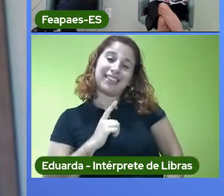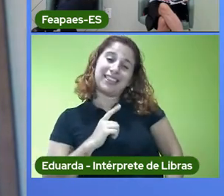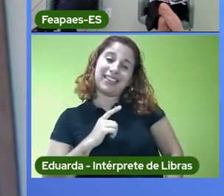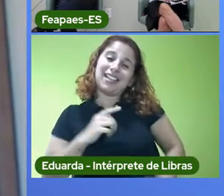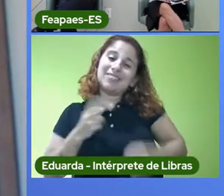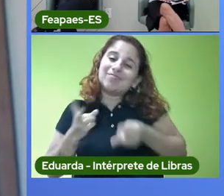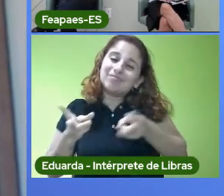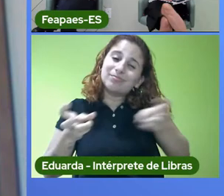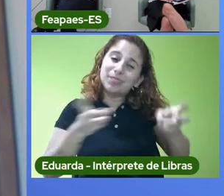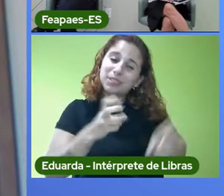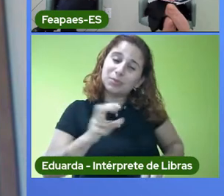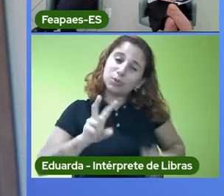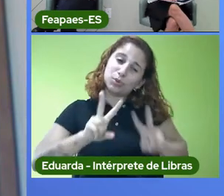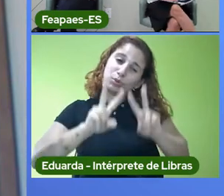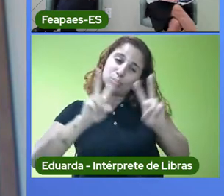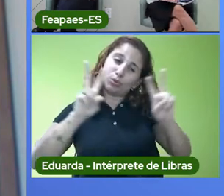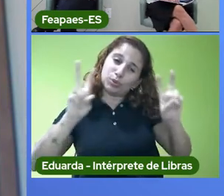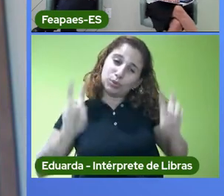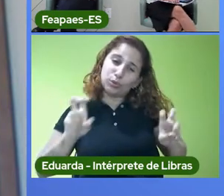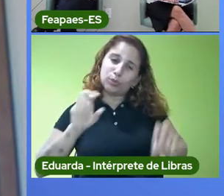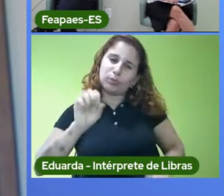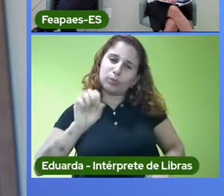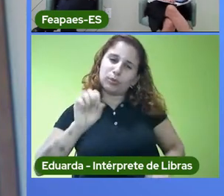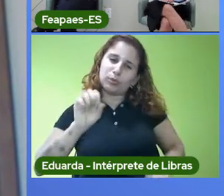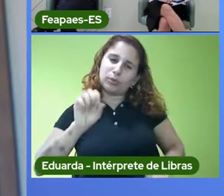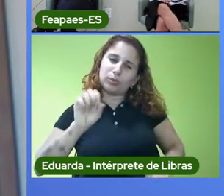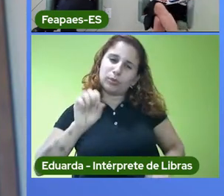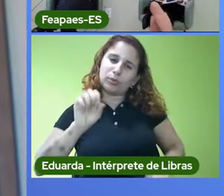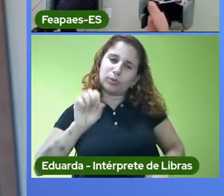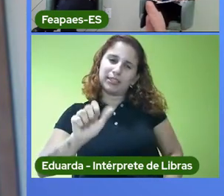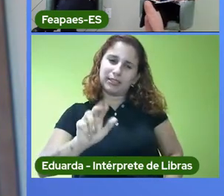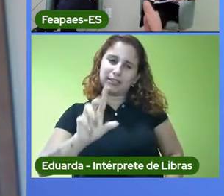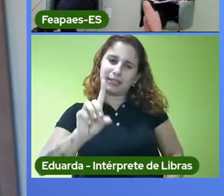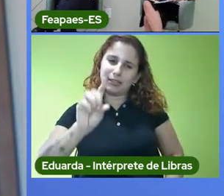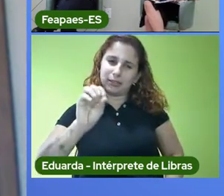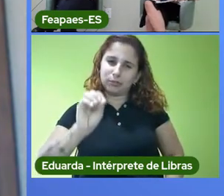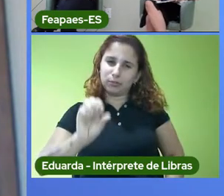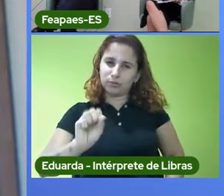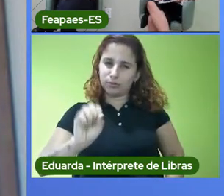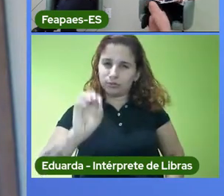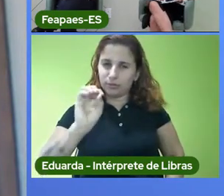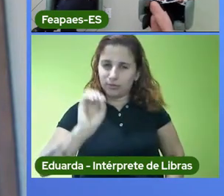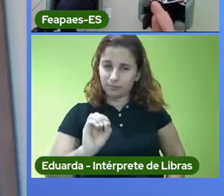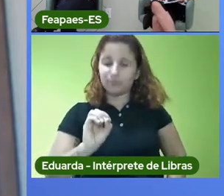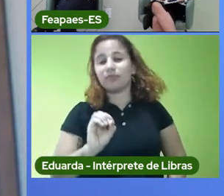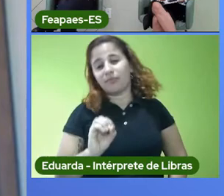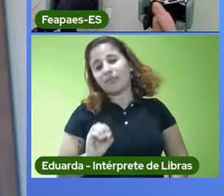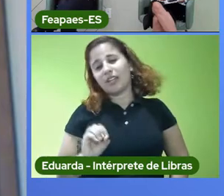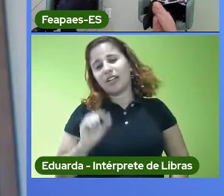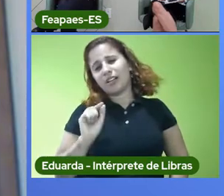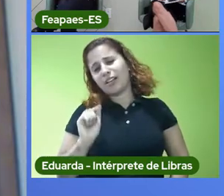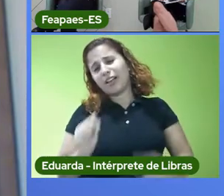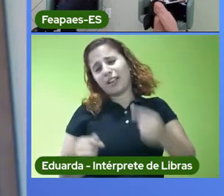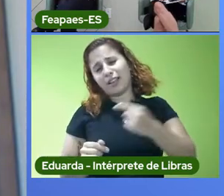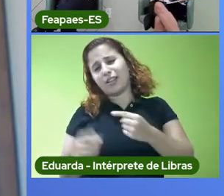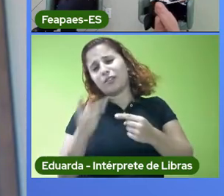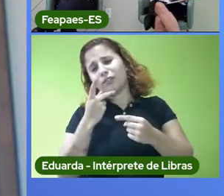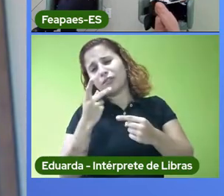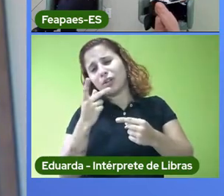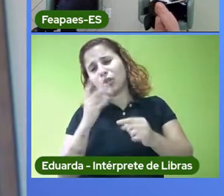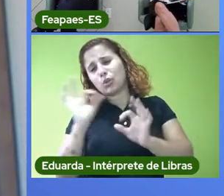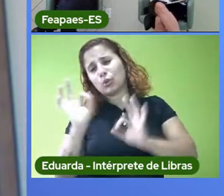aí do saudoso Vanderlei Guilherme dos Santos, que a gente tem essa ideia. Ele disse cidadania regulada por causa disso, né? Porque